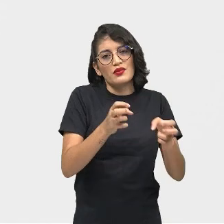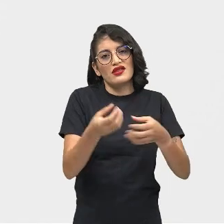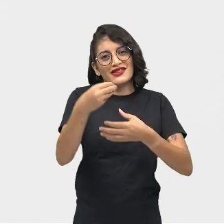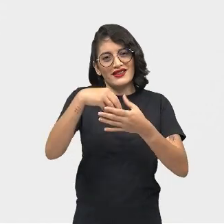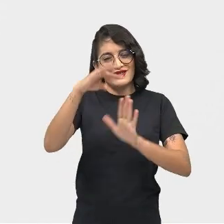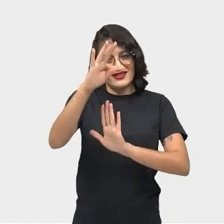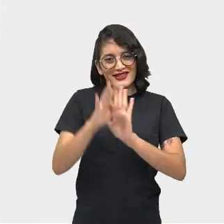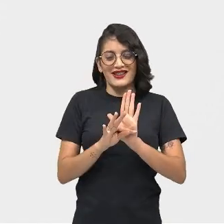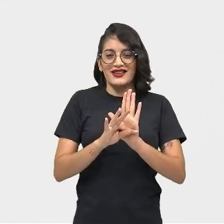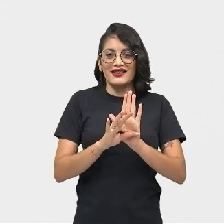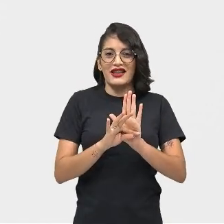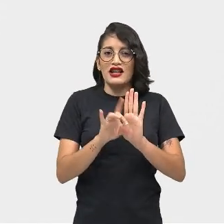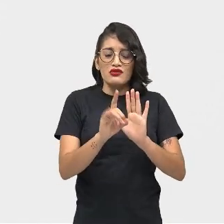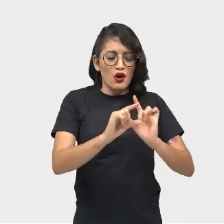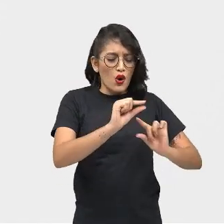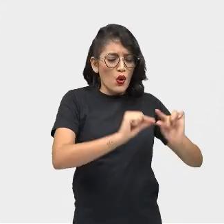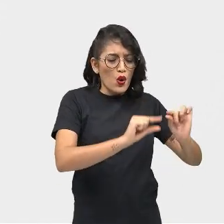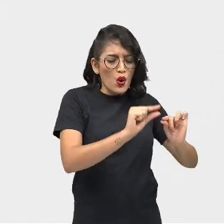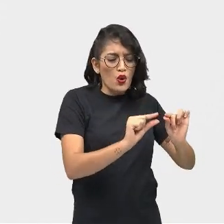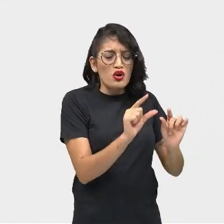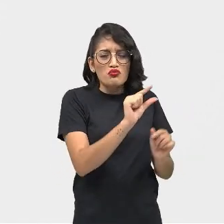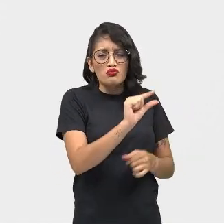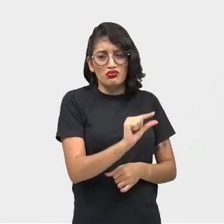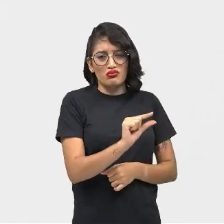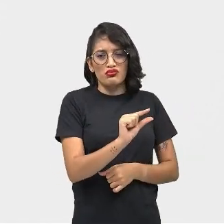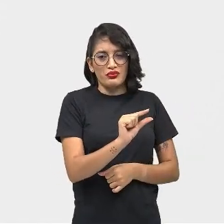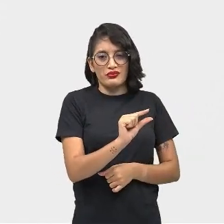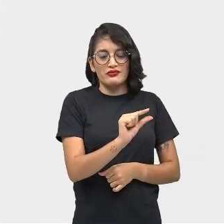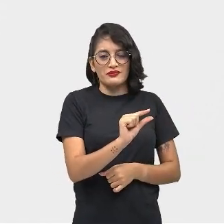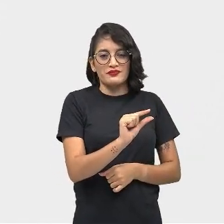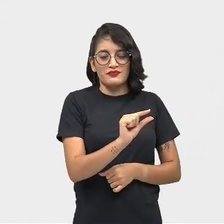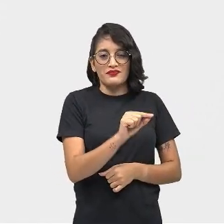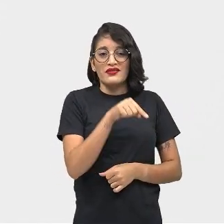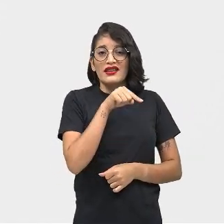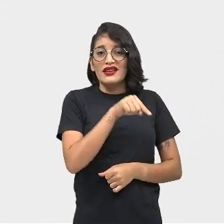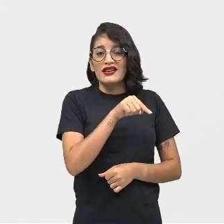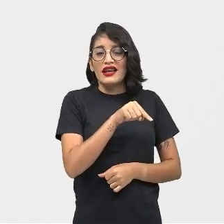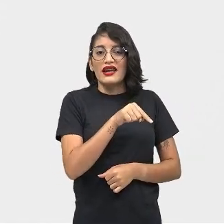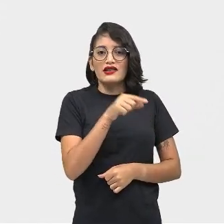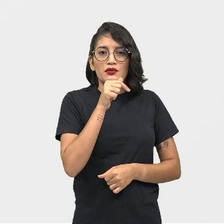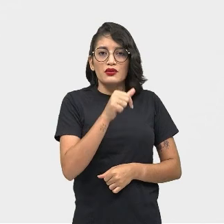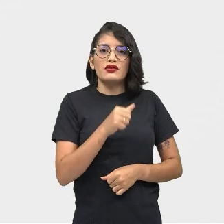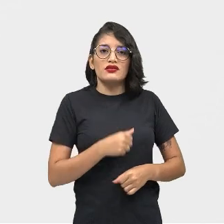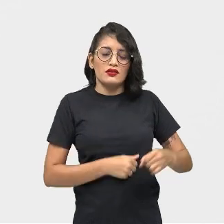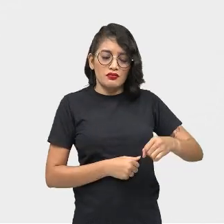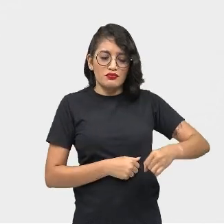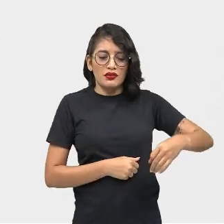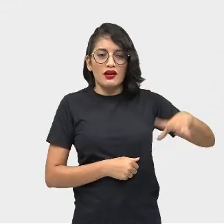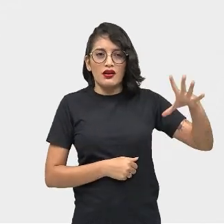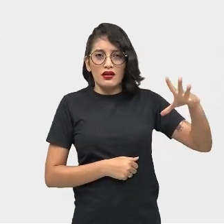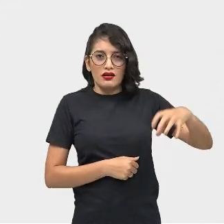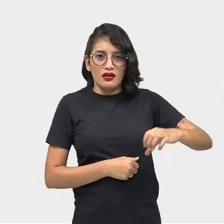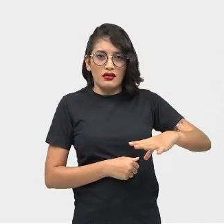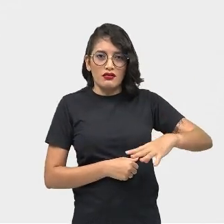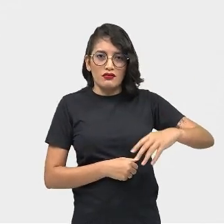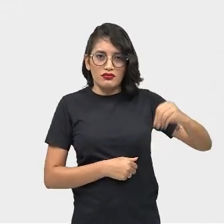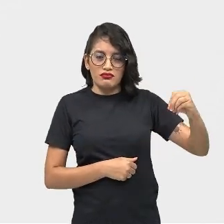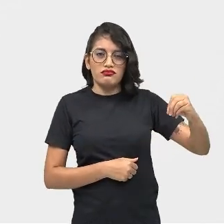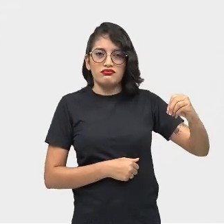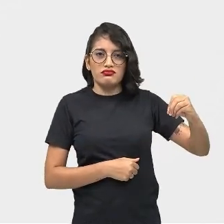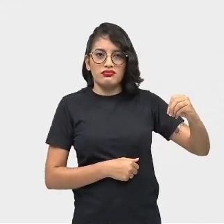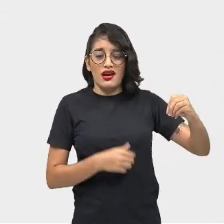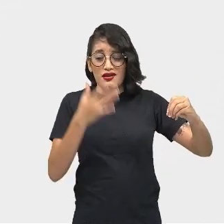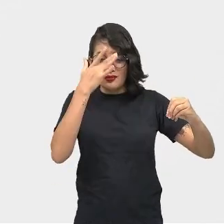texto. Era apenas uma estrela bem pequena, dessas que quando apagam, ninguém vai dizer